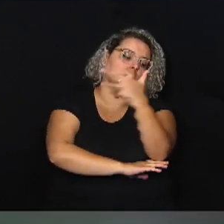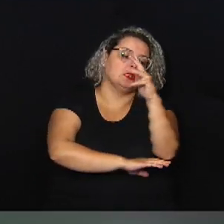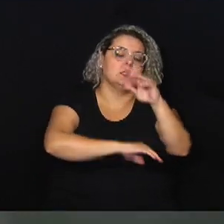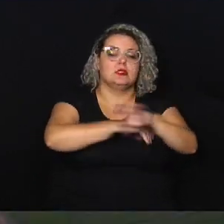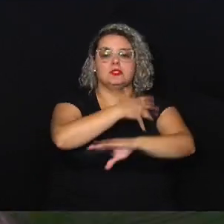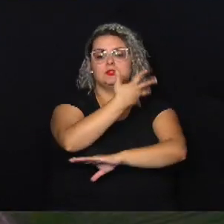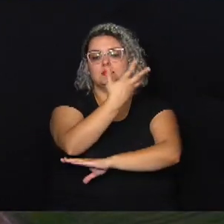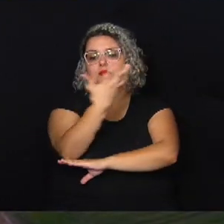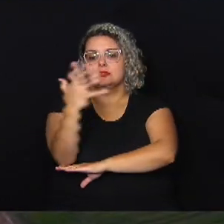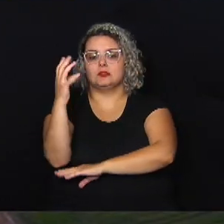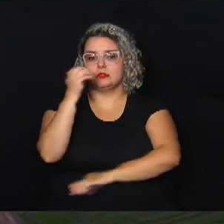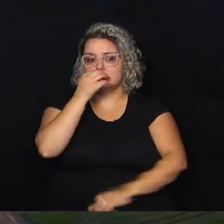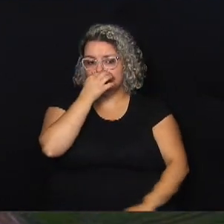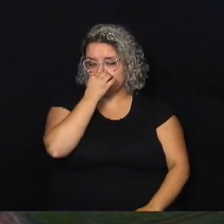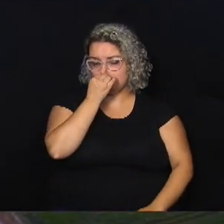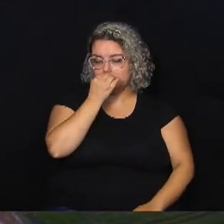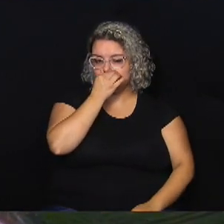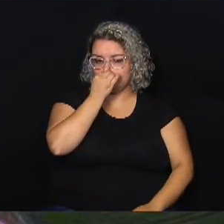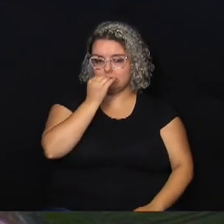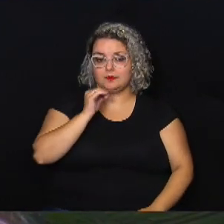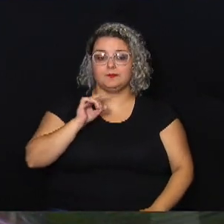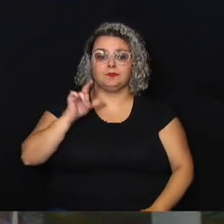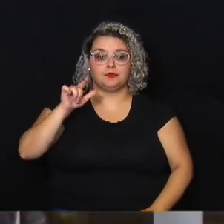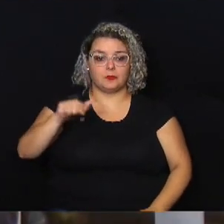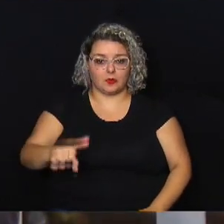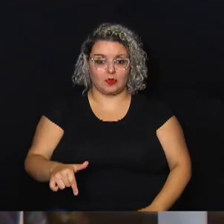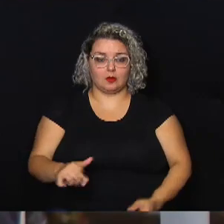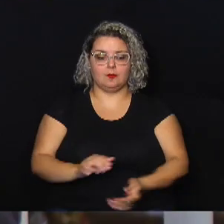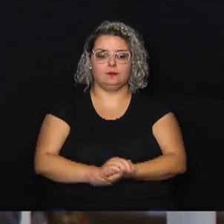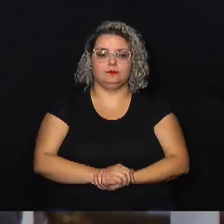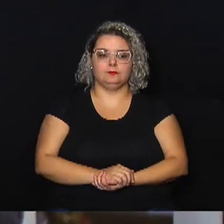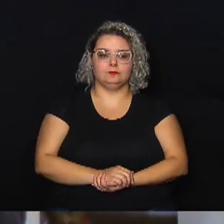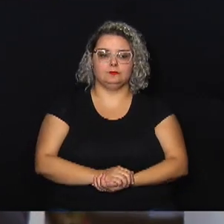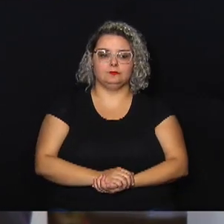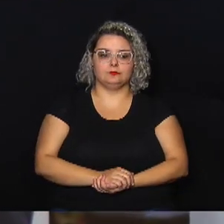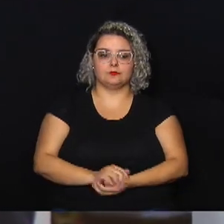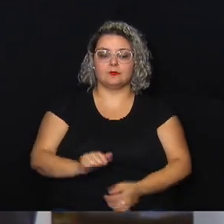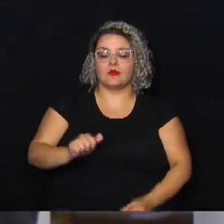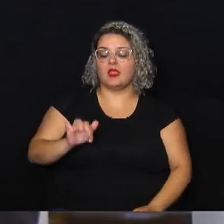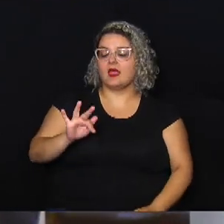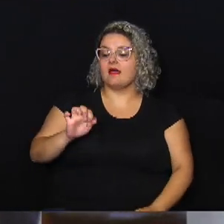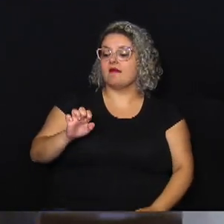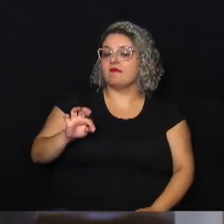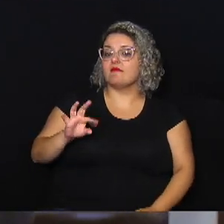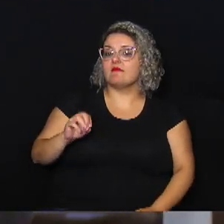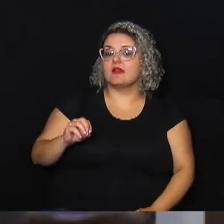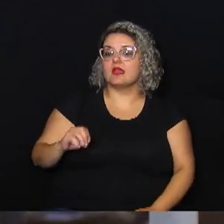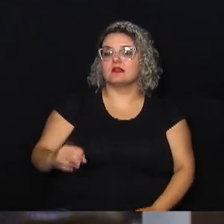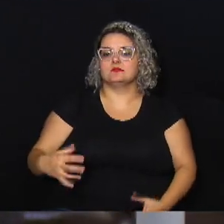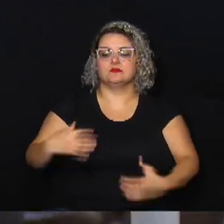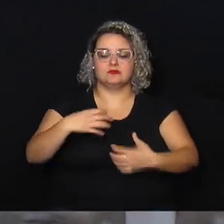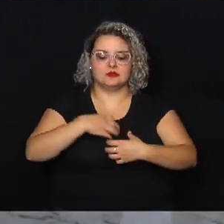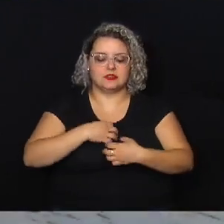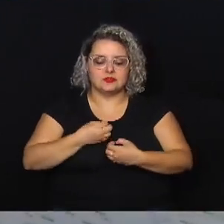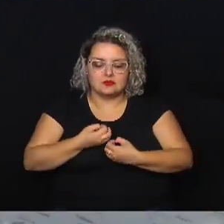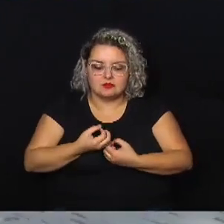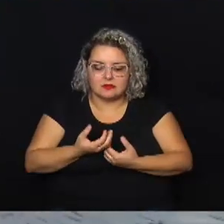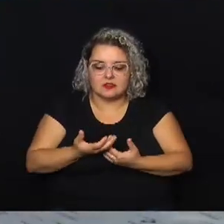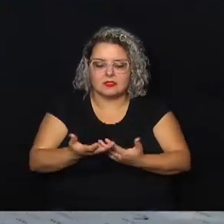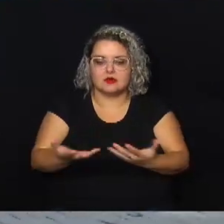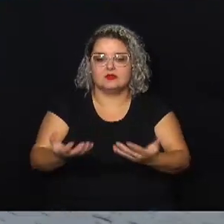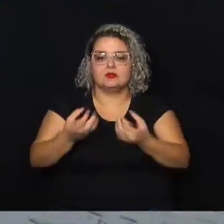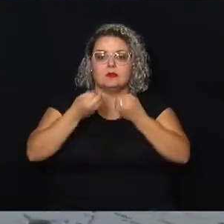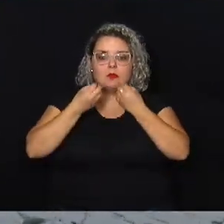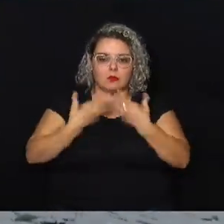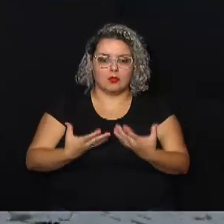natureza. Depois, afeto. Afeto é essencial na vida de qualquer um. E,